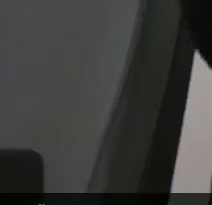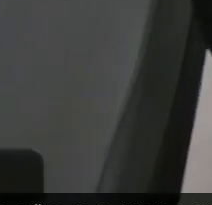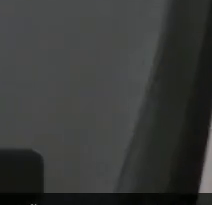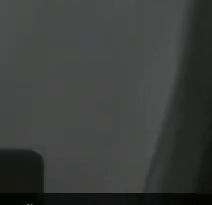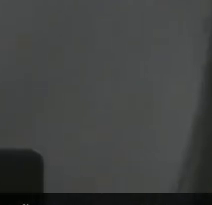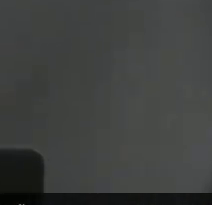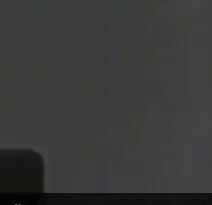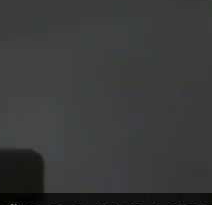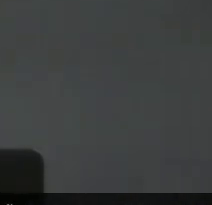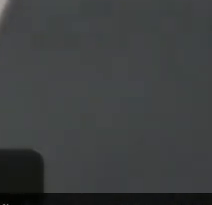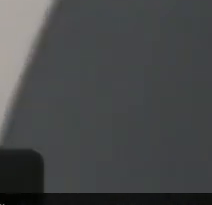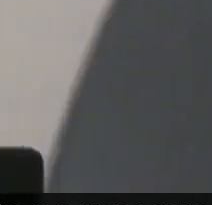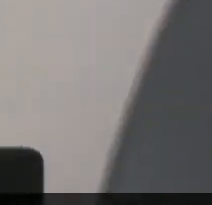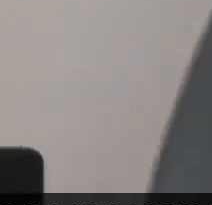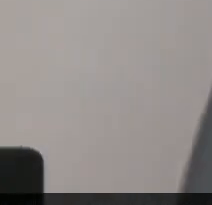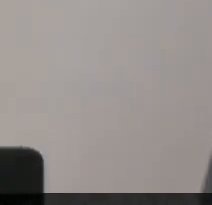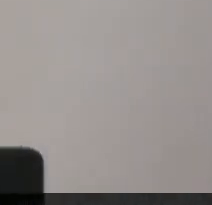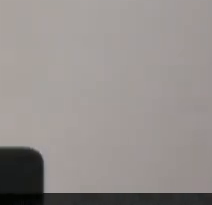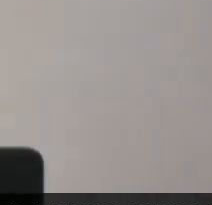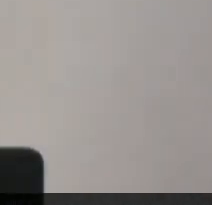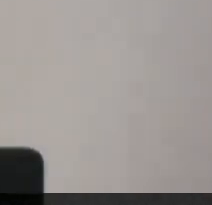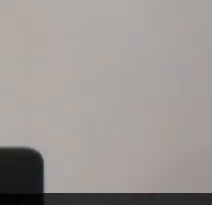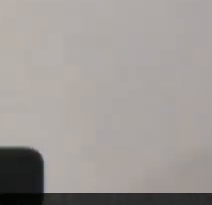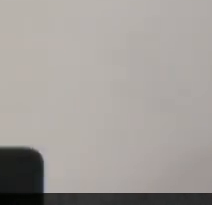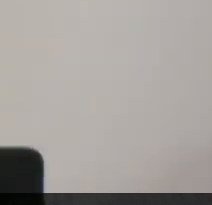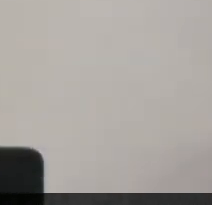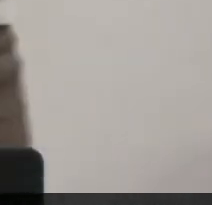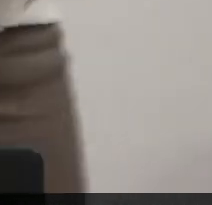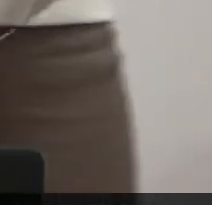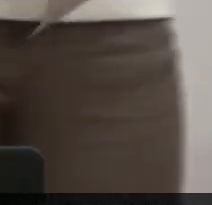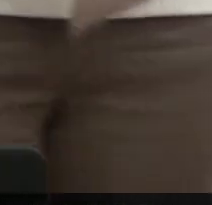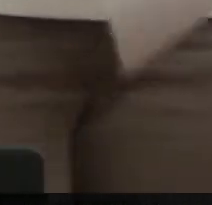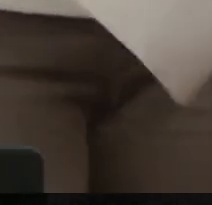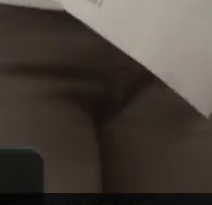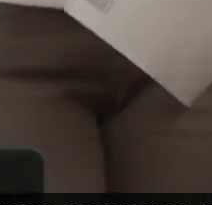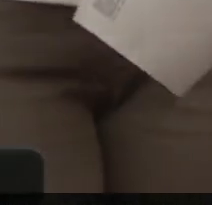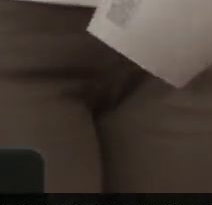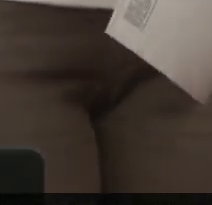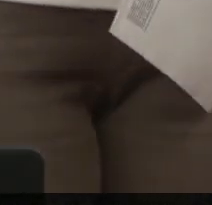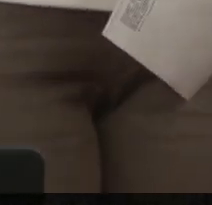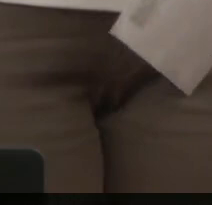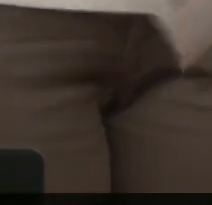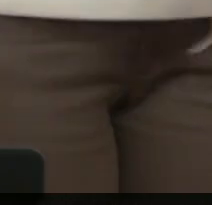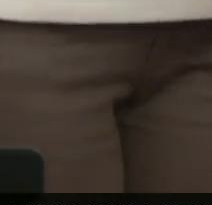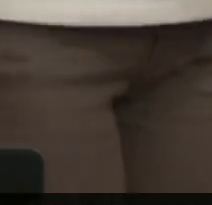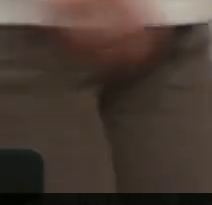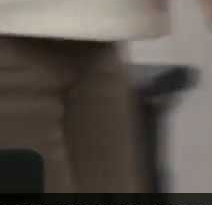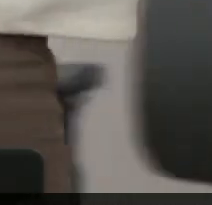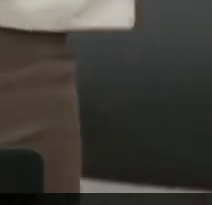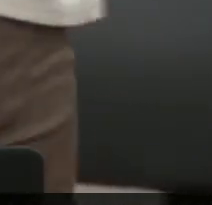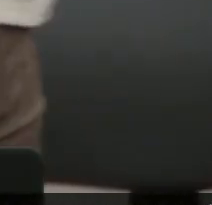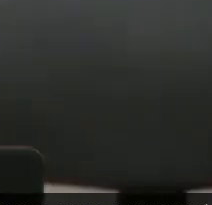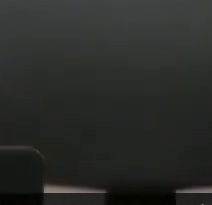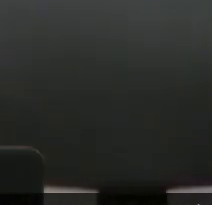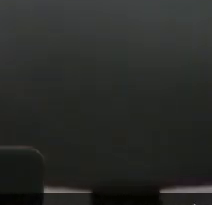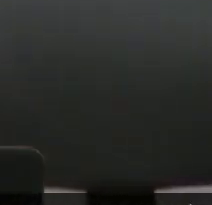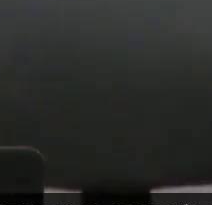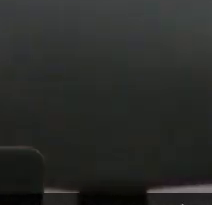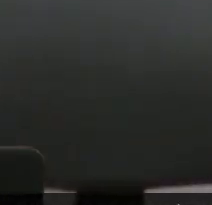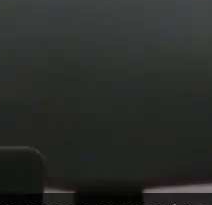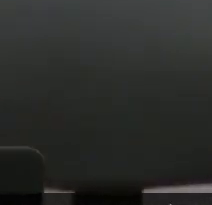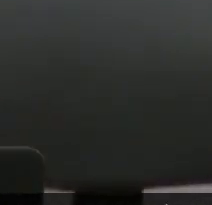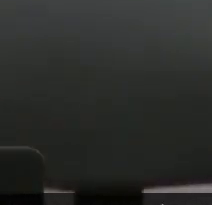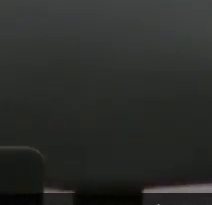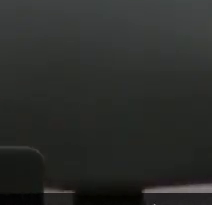e negociação permanente com as ocupações urbanas e rurais desde a sua instituição em 2015 até o